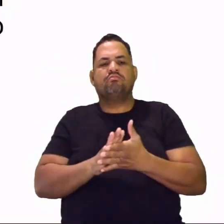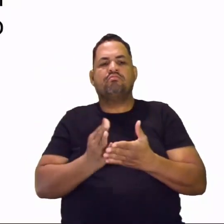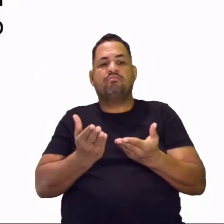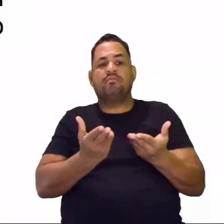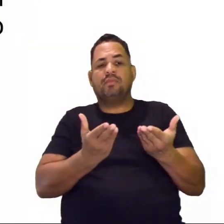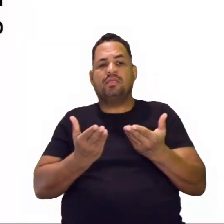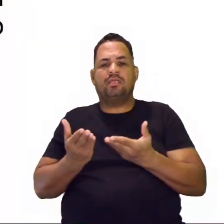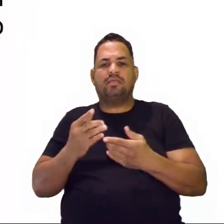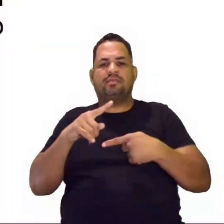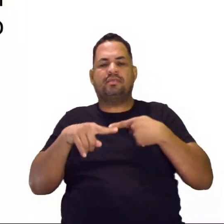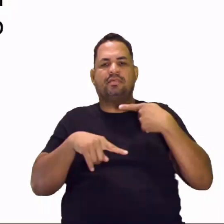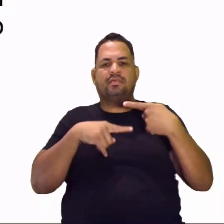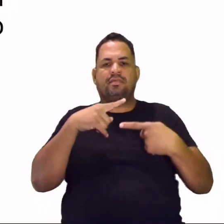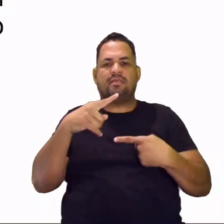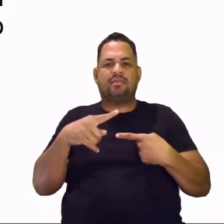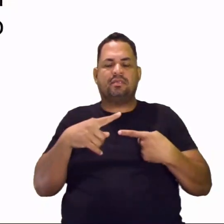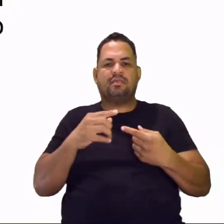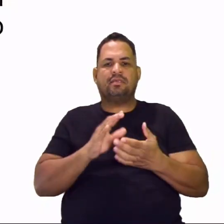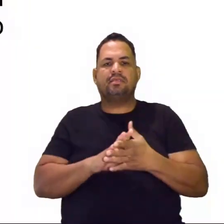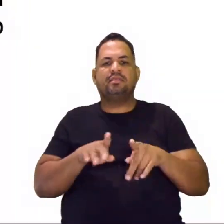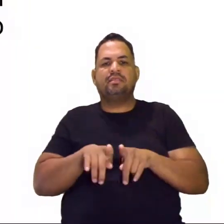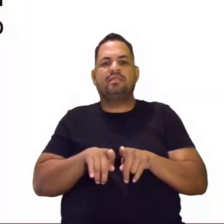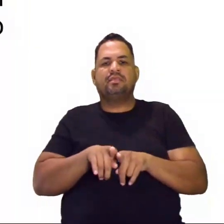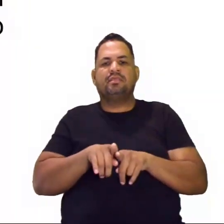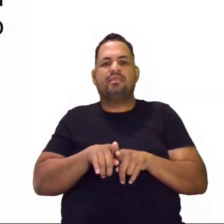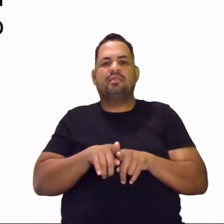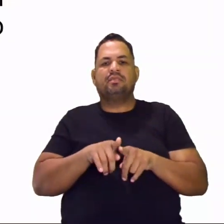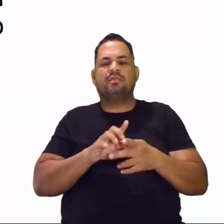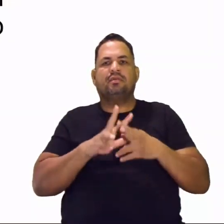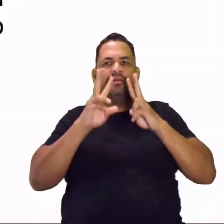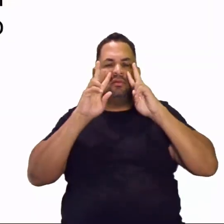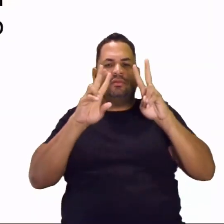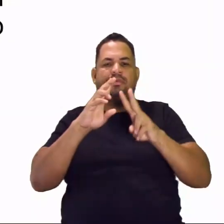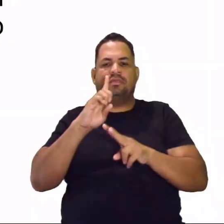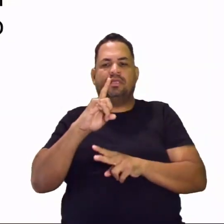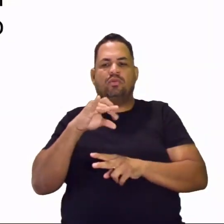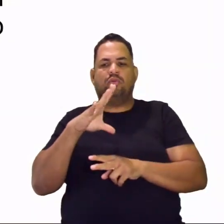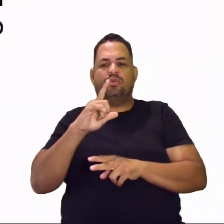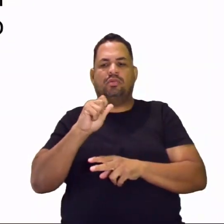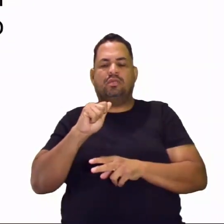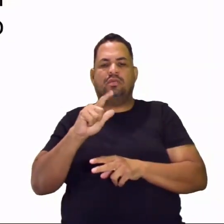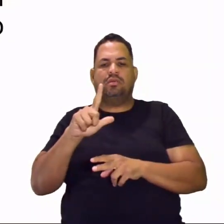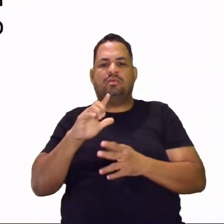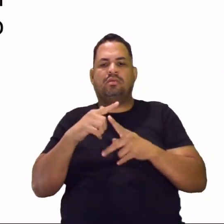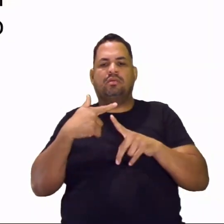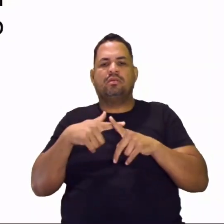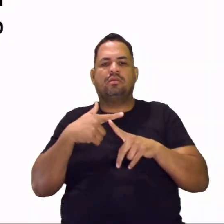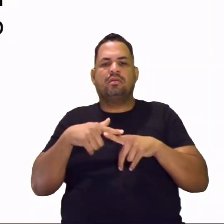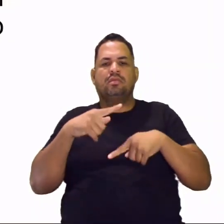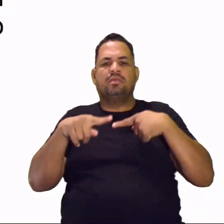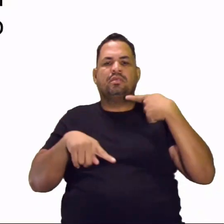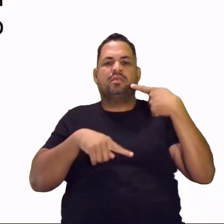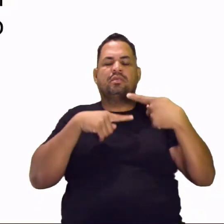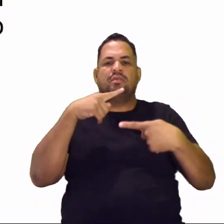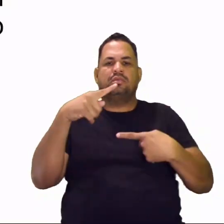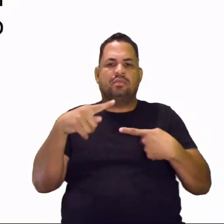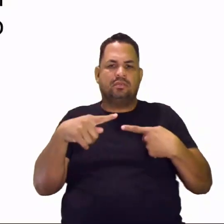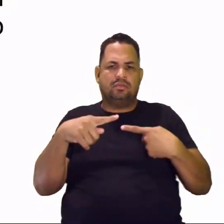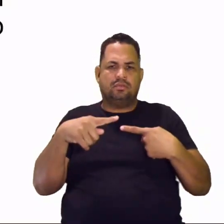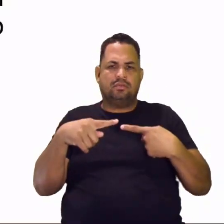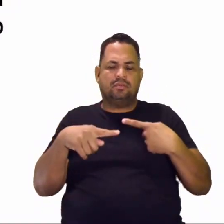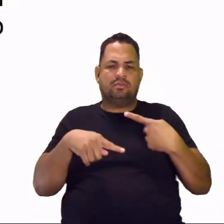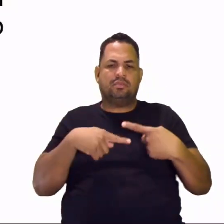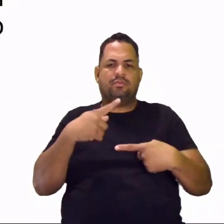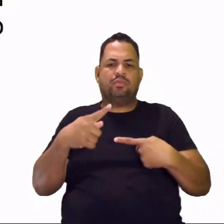Gente, pós-colonialismo pode ser também a visão decolonial, porque é depois